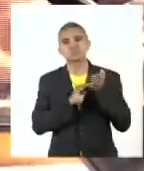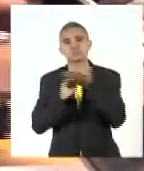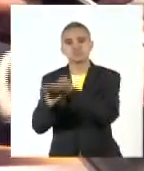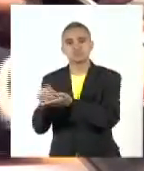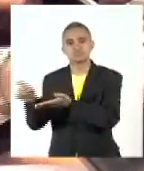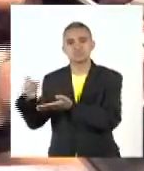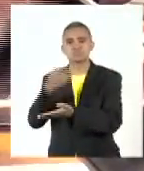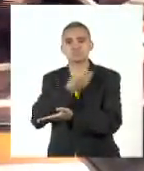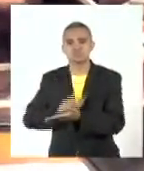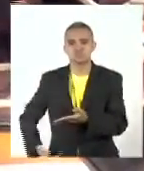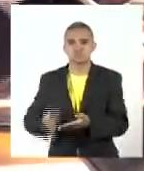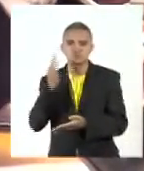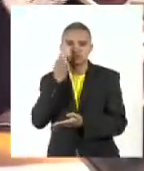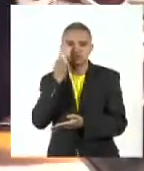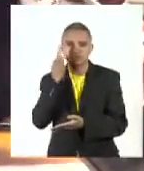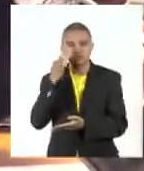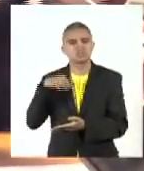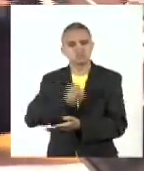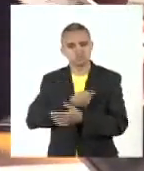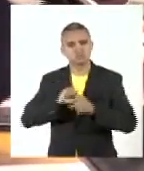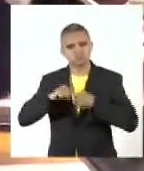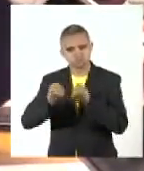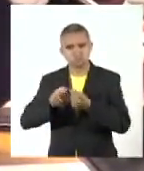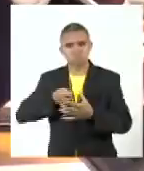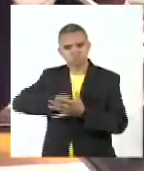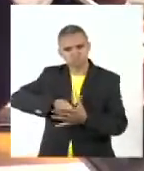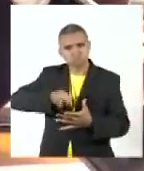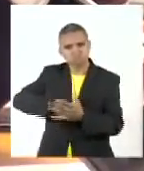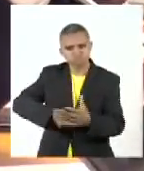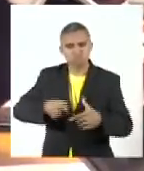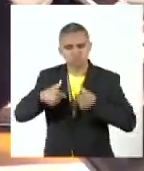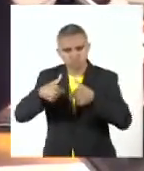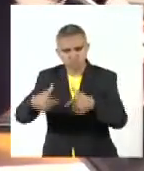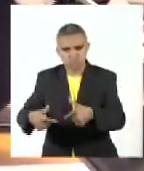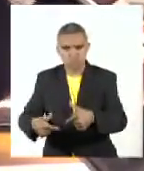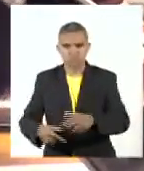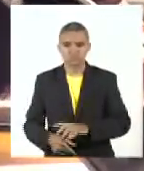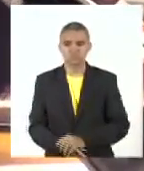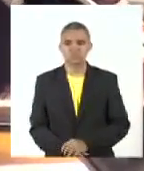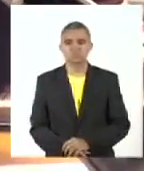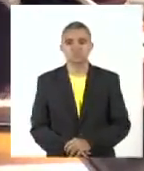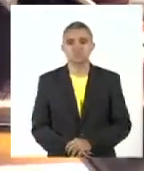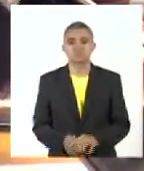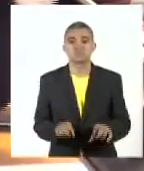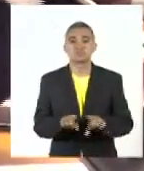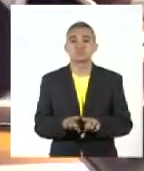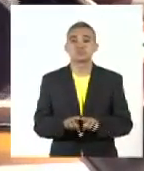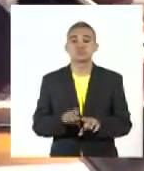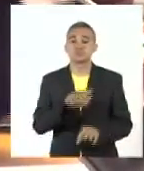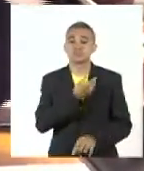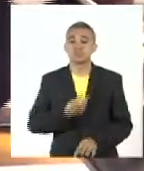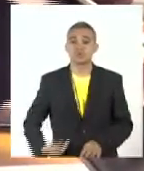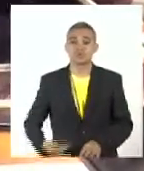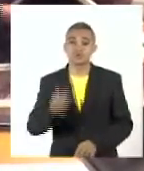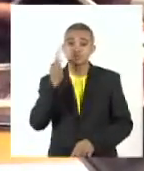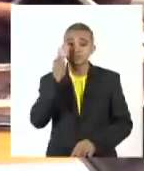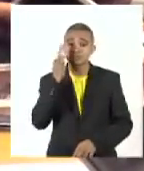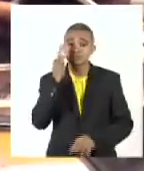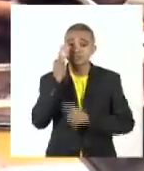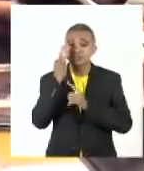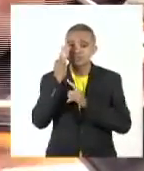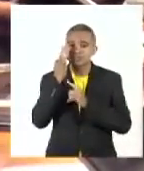vamos lutar. E o governador Flávio Dino, deputada Andréa Moura, ele vai acabar